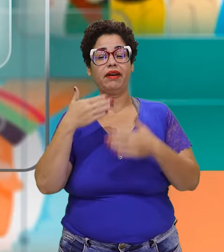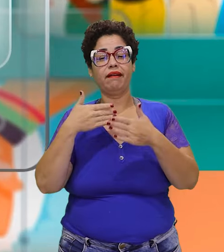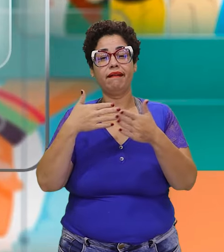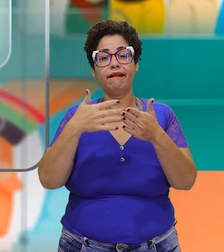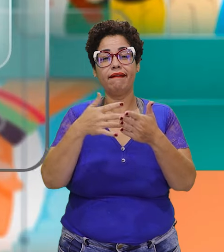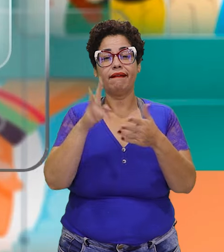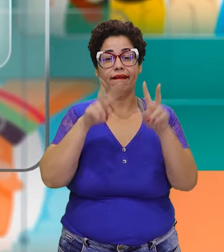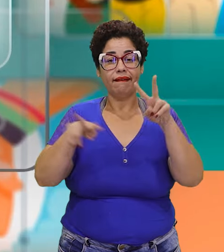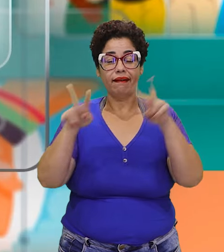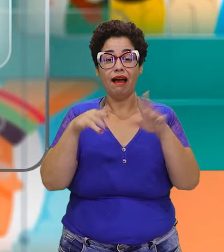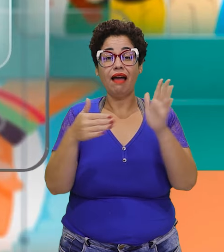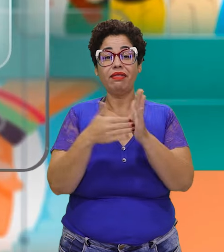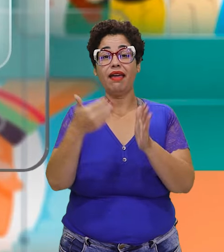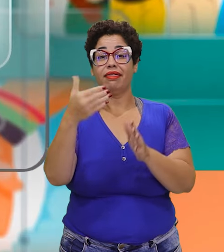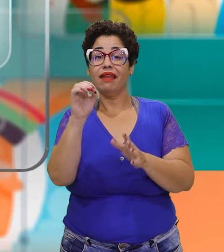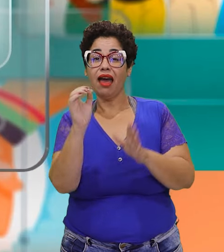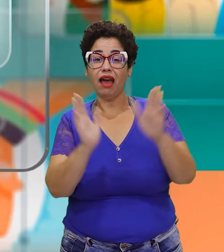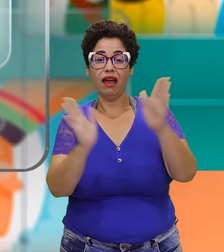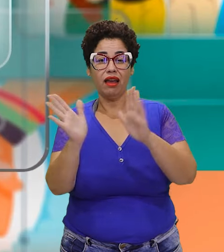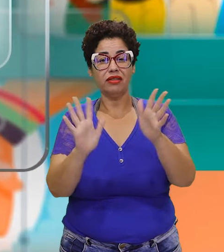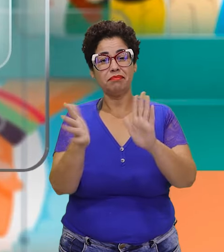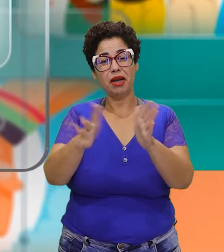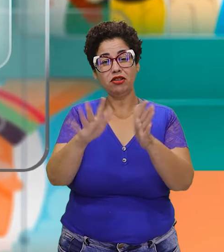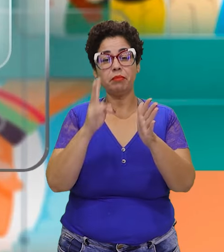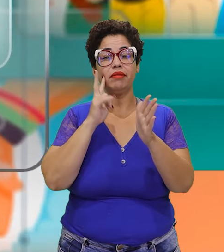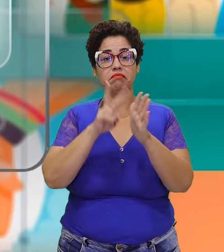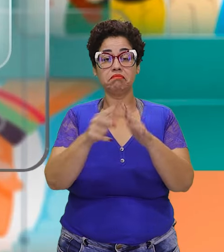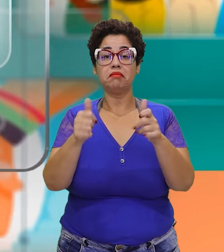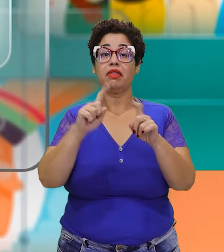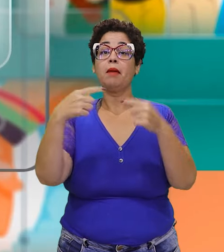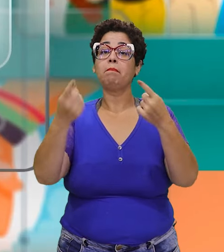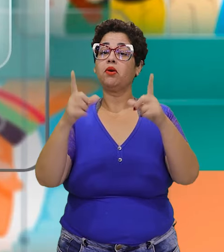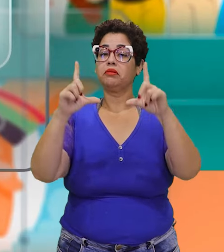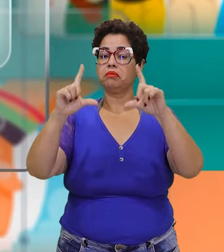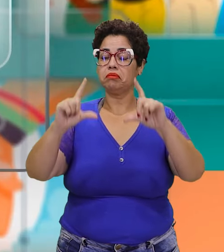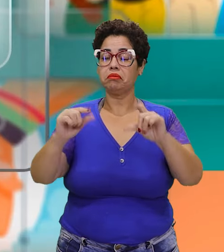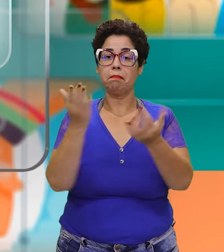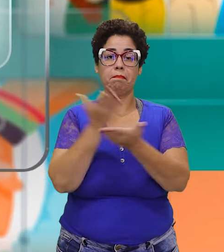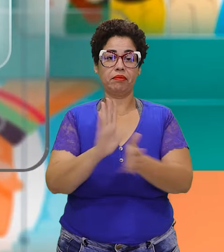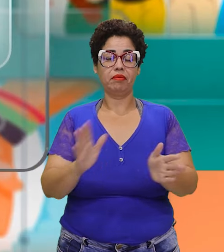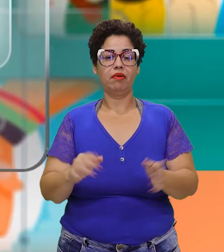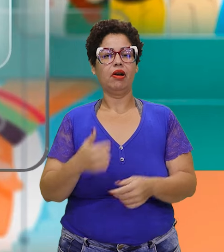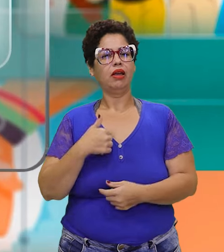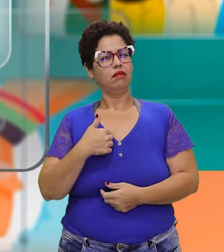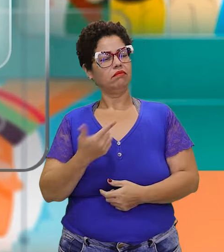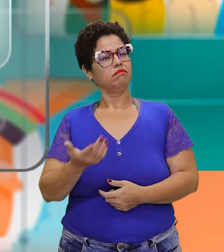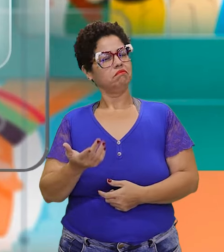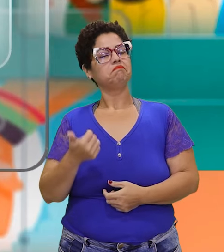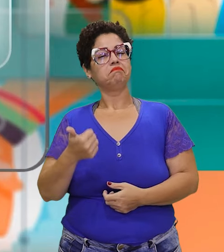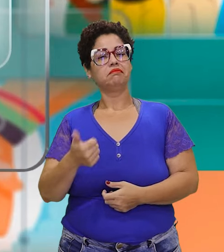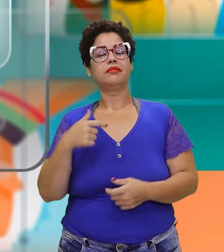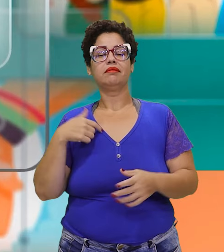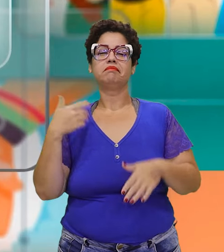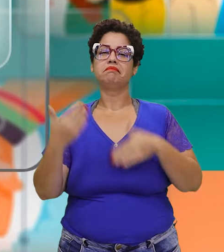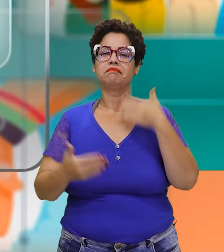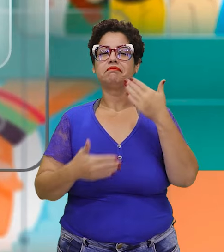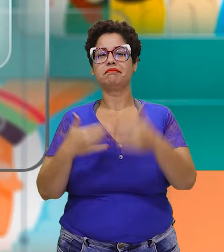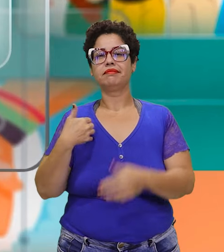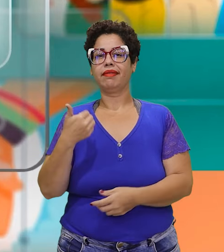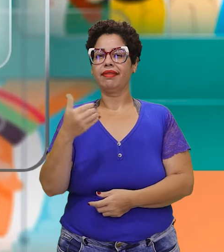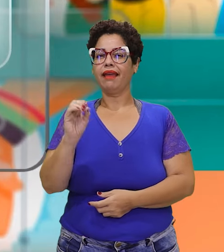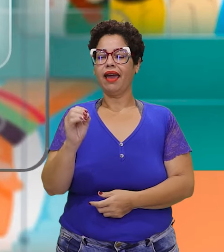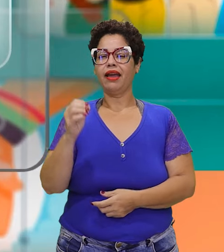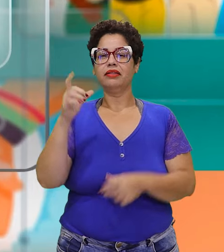por volta até os 10 anos de idade, mais ou menos. E quando chega aos 10, eu começo a